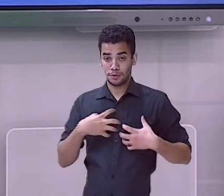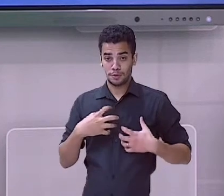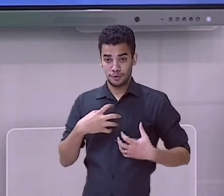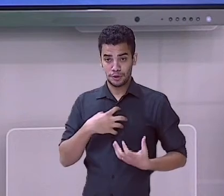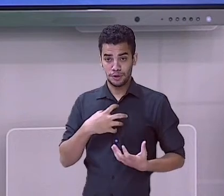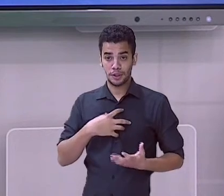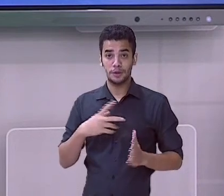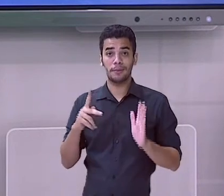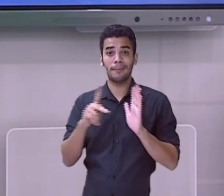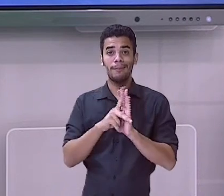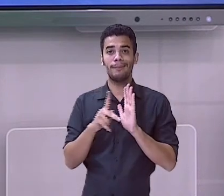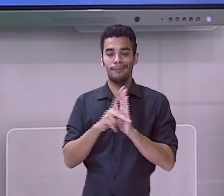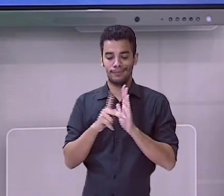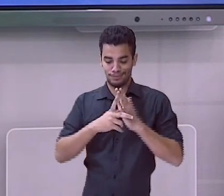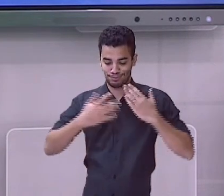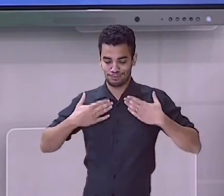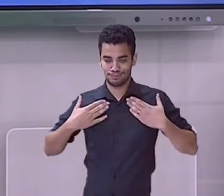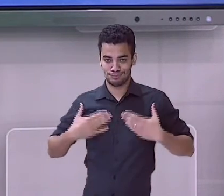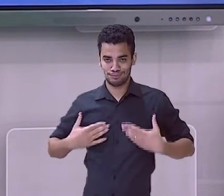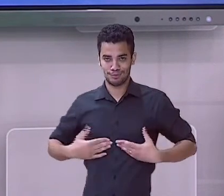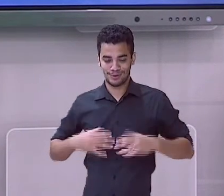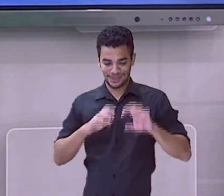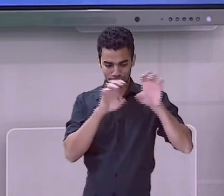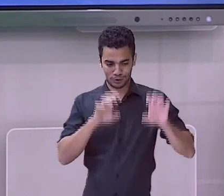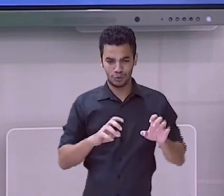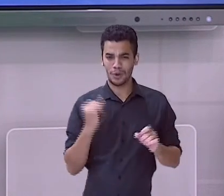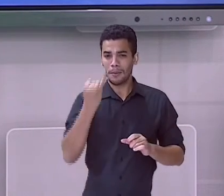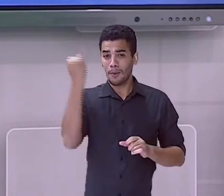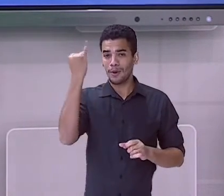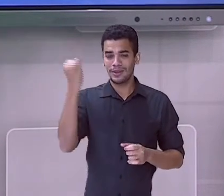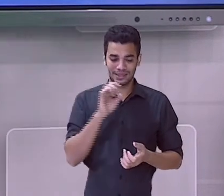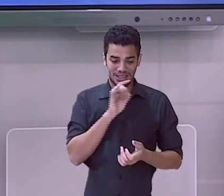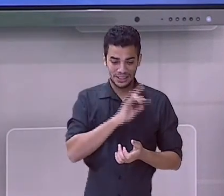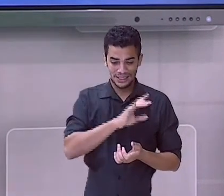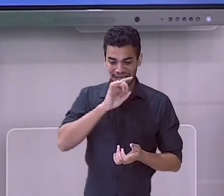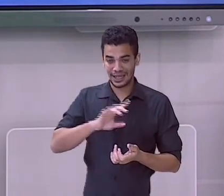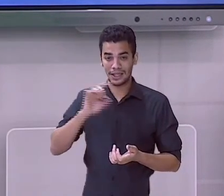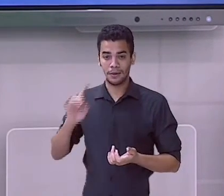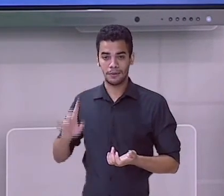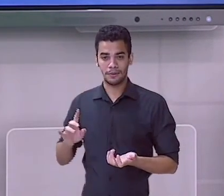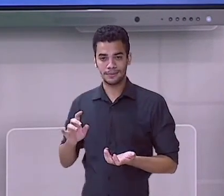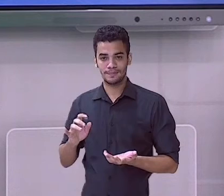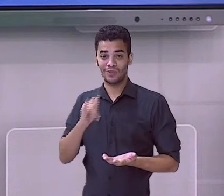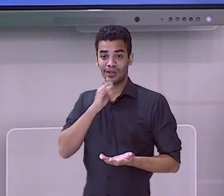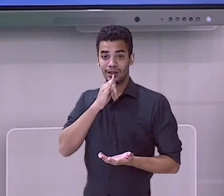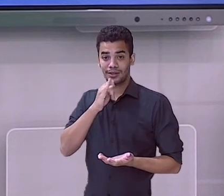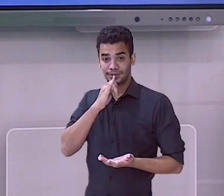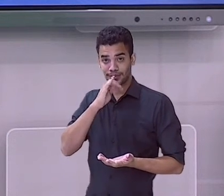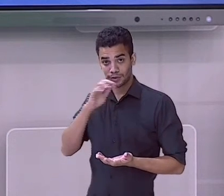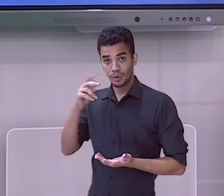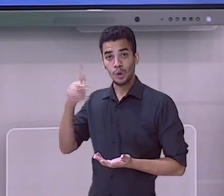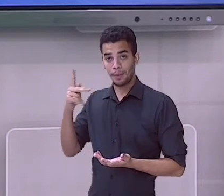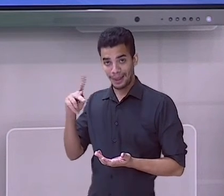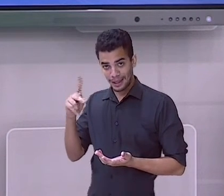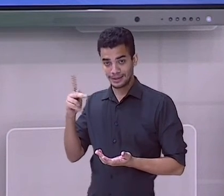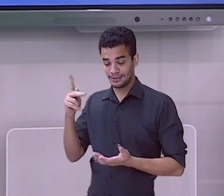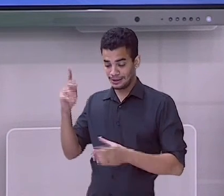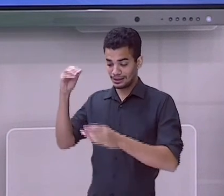têm as suas funções e importâncias? Então, nós temos o plasma. No plasma, a gente vai ter